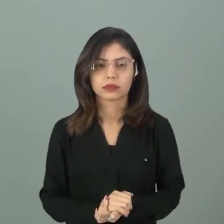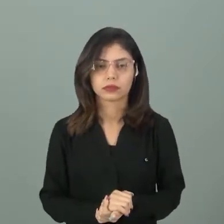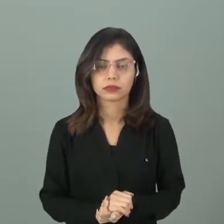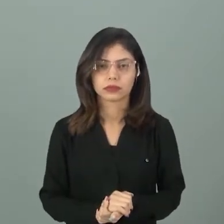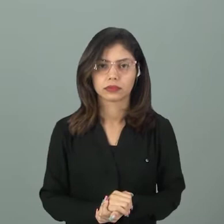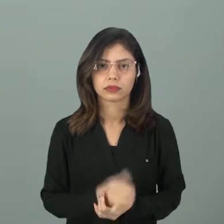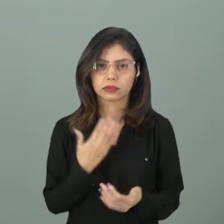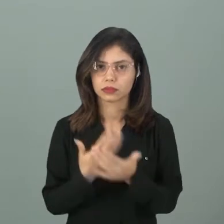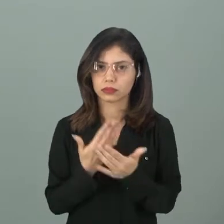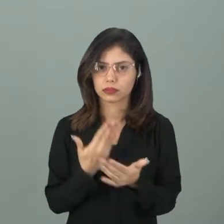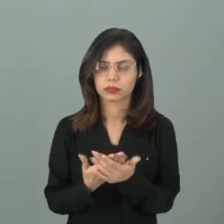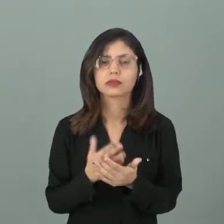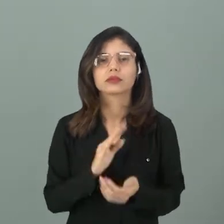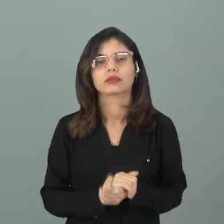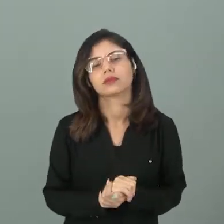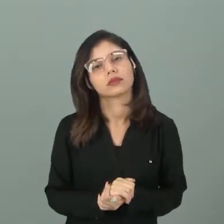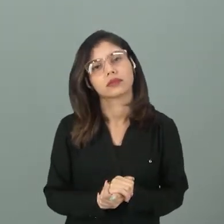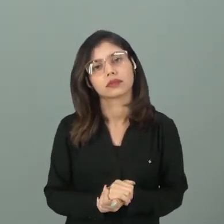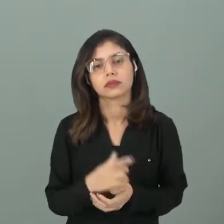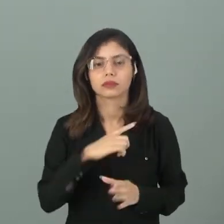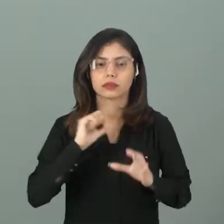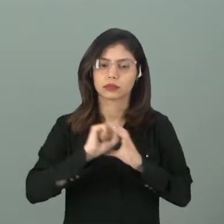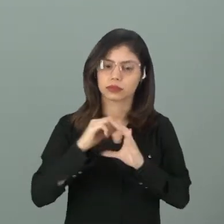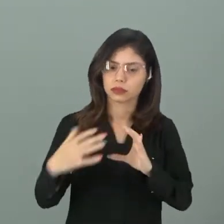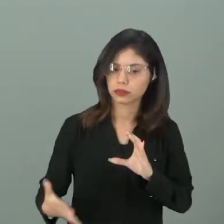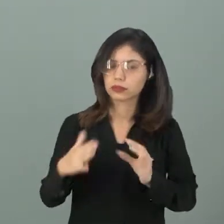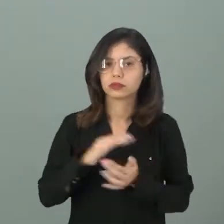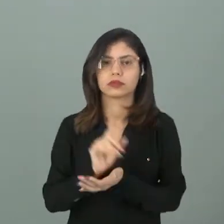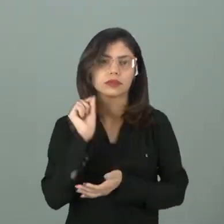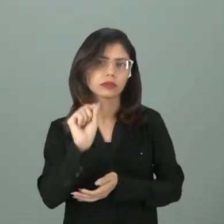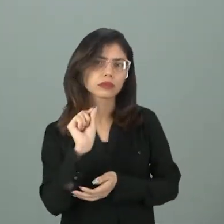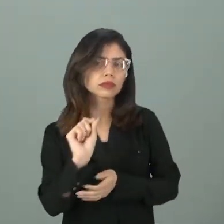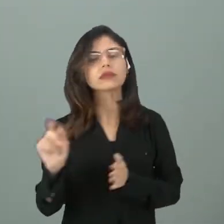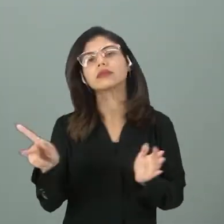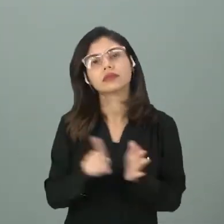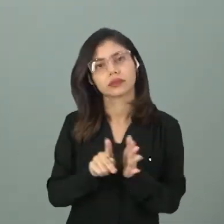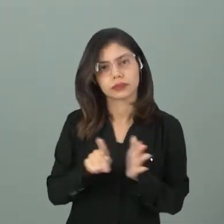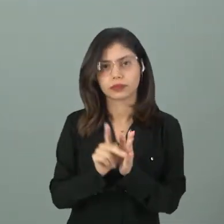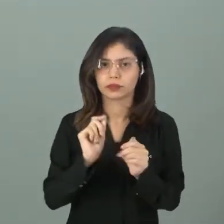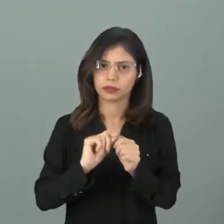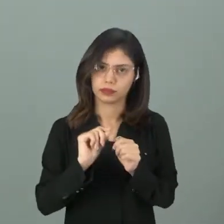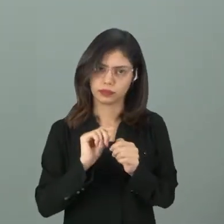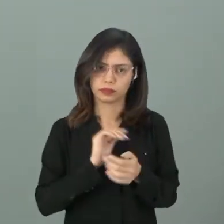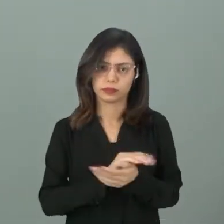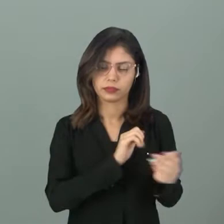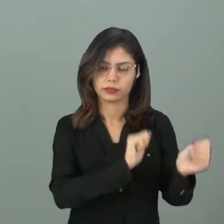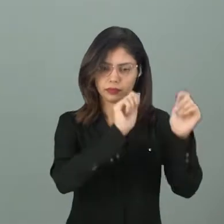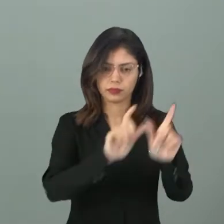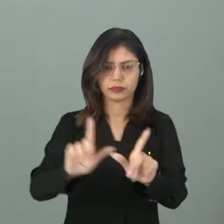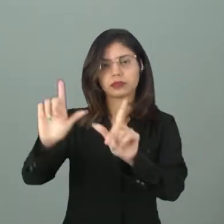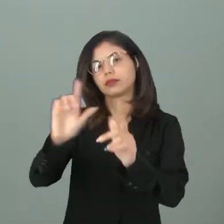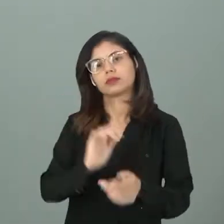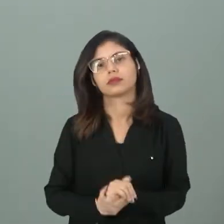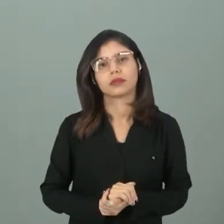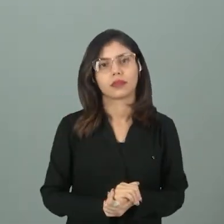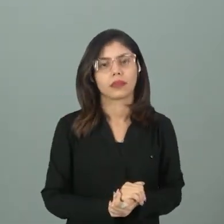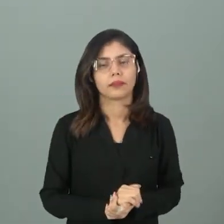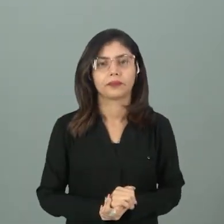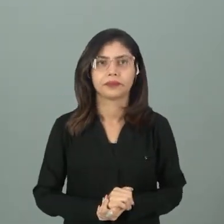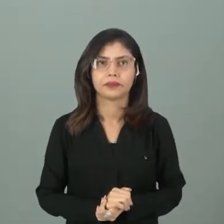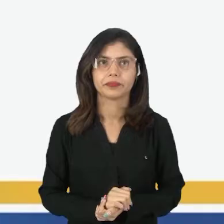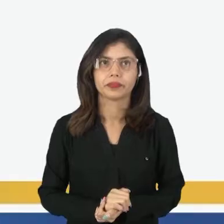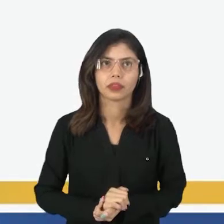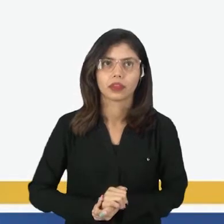nossa aula. Então hoje a gente vai compreender essas características, do que ele é composto, tá bom? Acompanha comigo aí na telinha para a gente entender um pouco mais, vamos